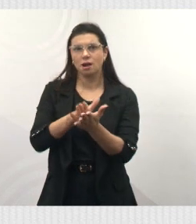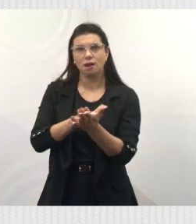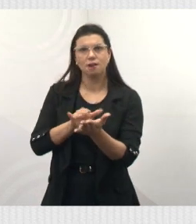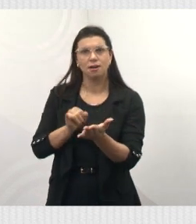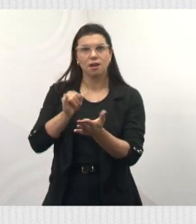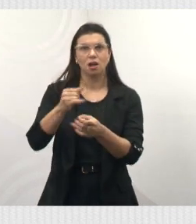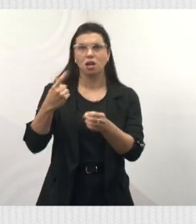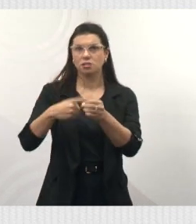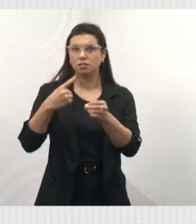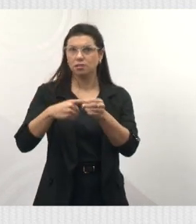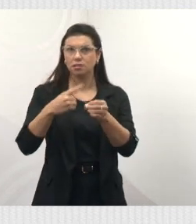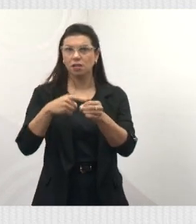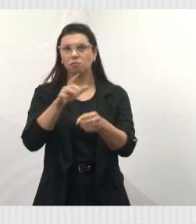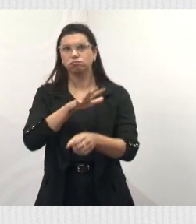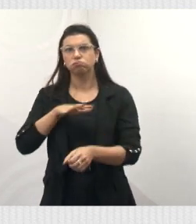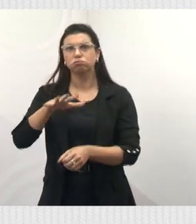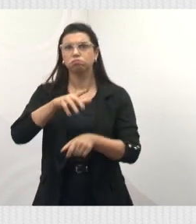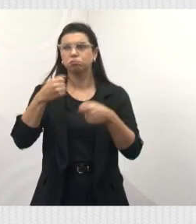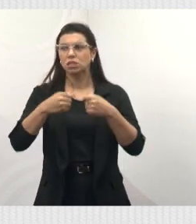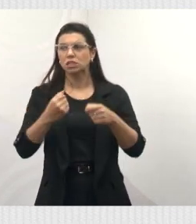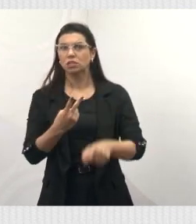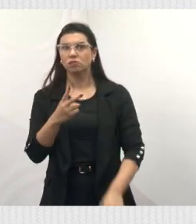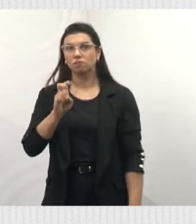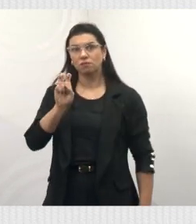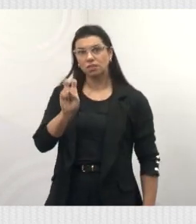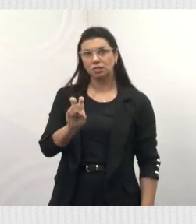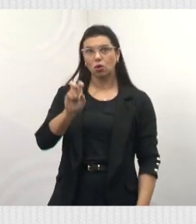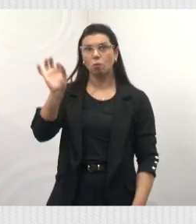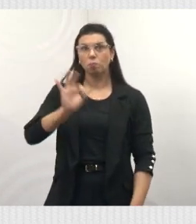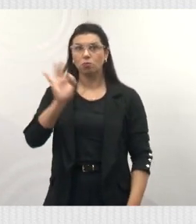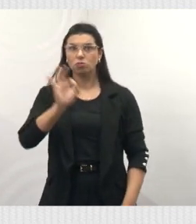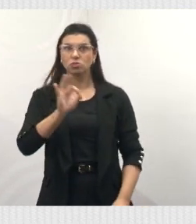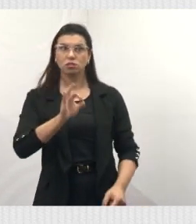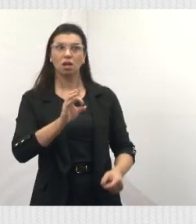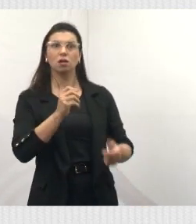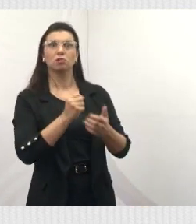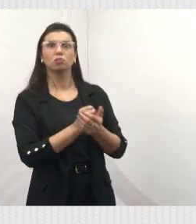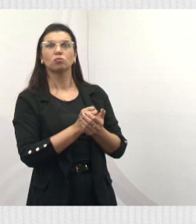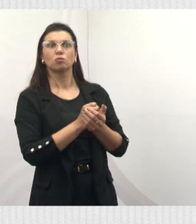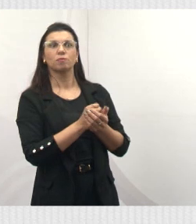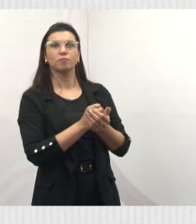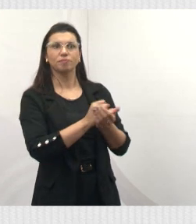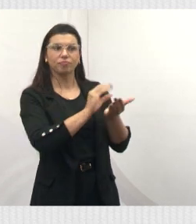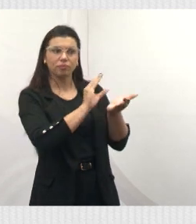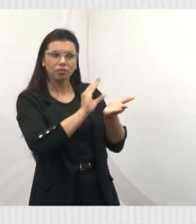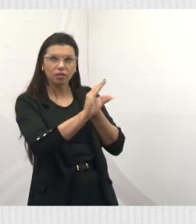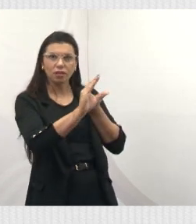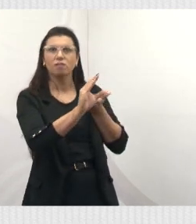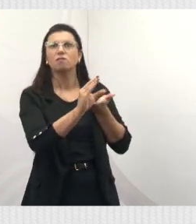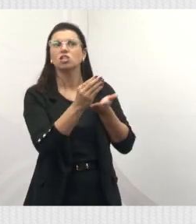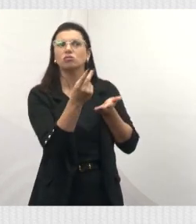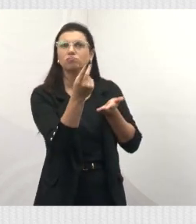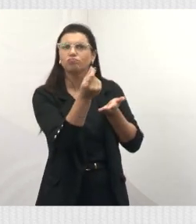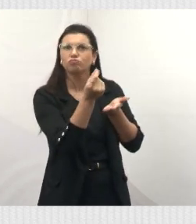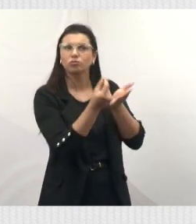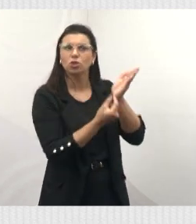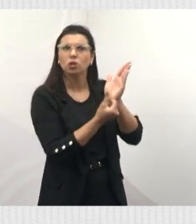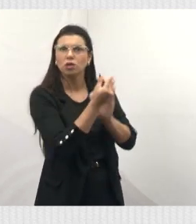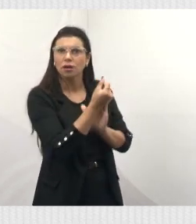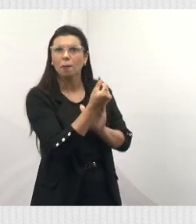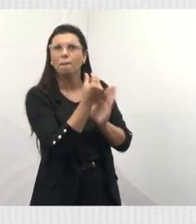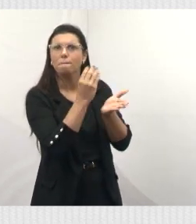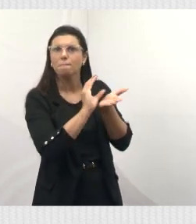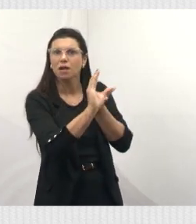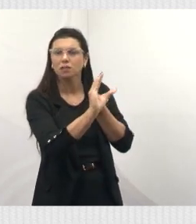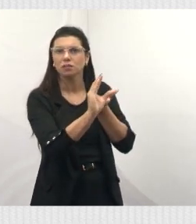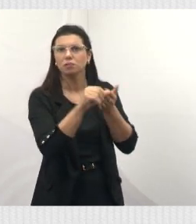no mínimo 25% na educação. A Constituição estabelece que do dinheiro que vem pelo Fundeb, que é um